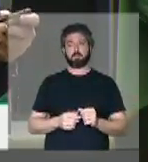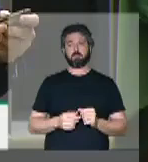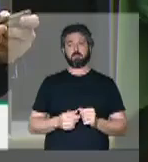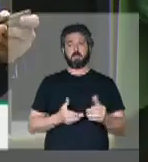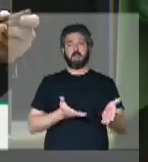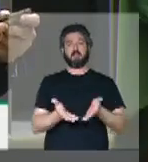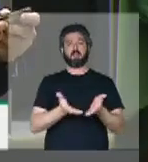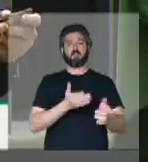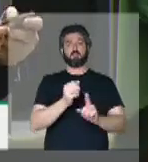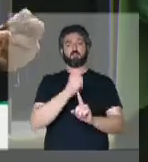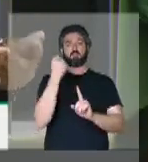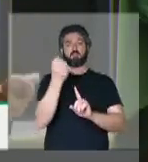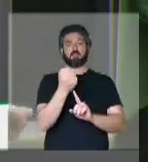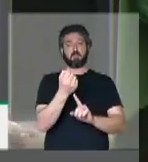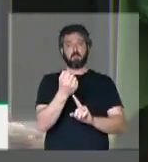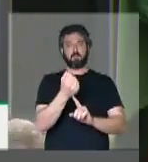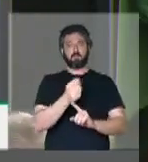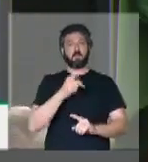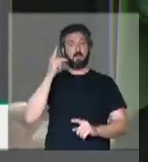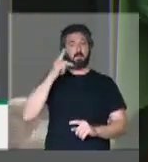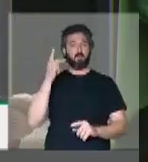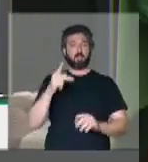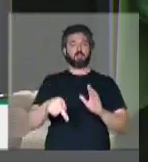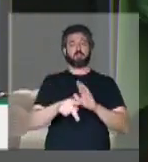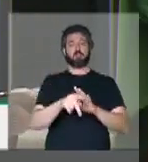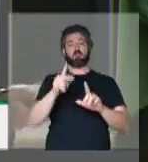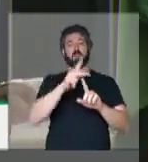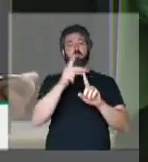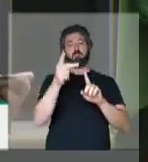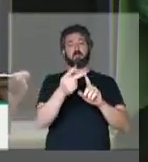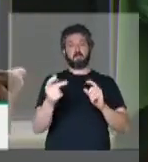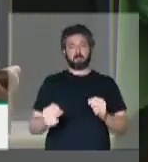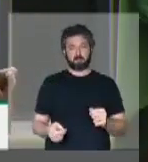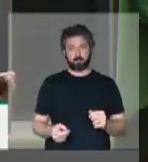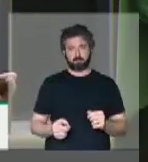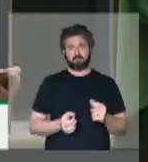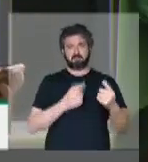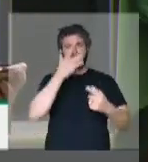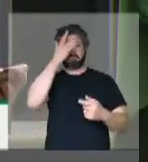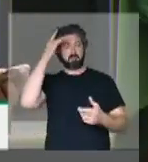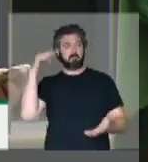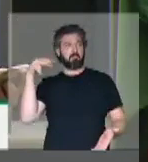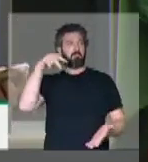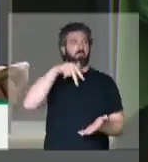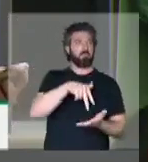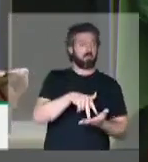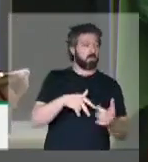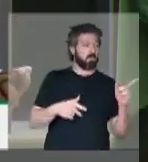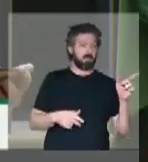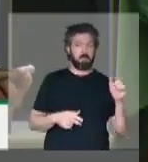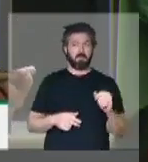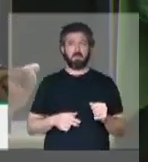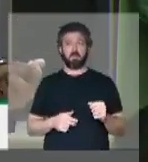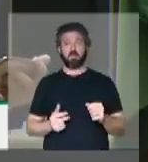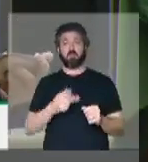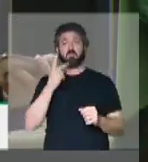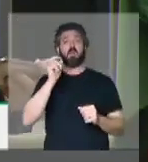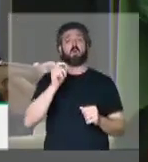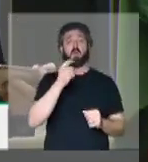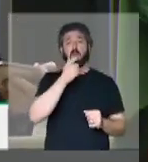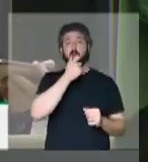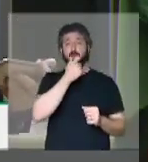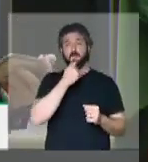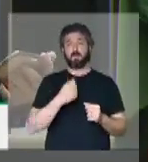atenção social e a política previdenciária. Alguns chegaram aqui nesse púlpito e